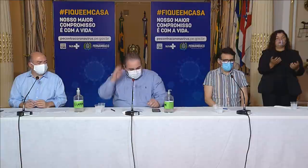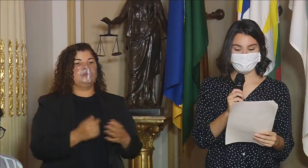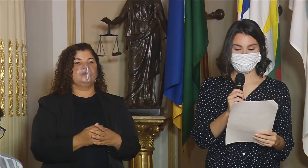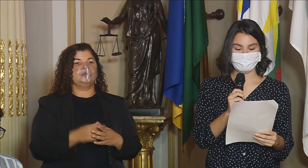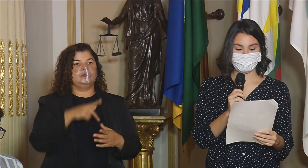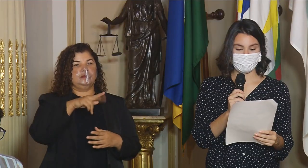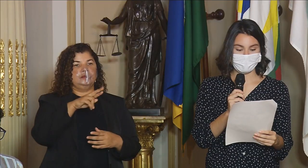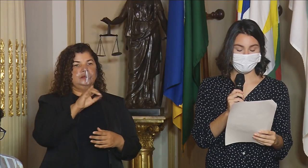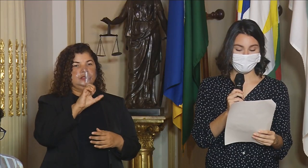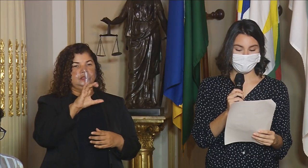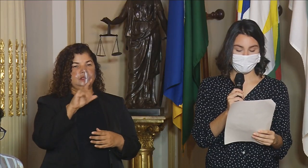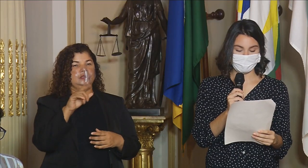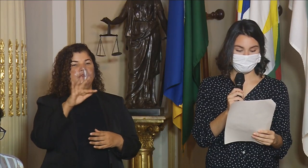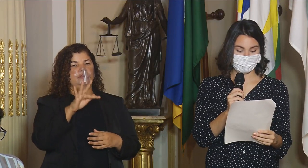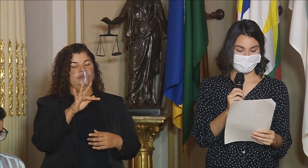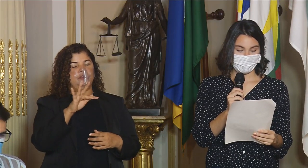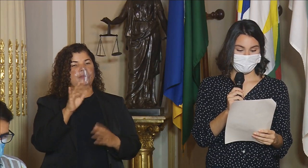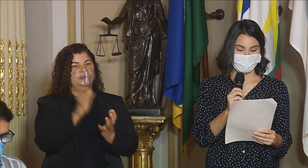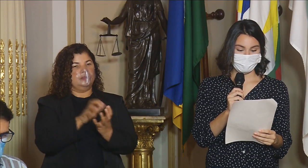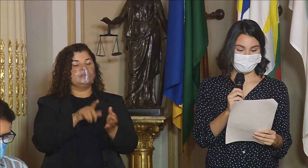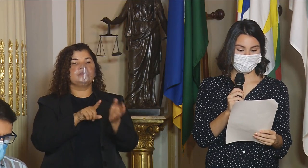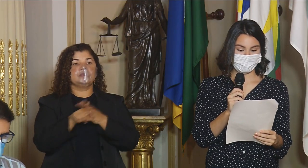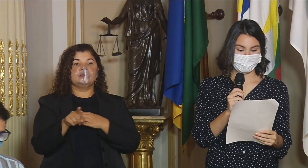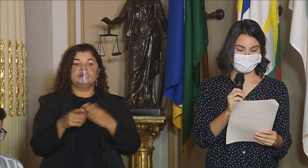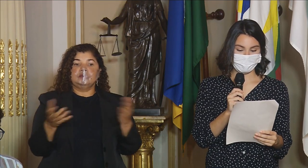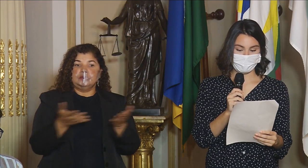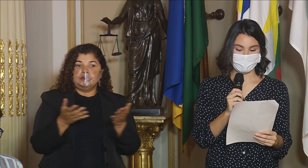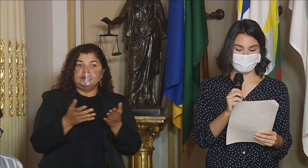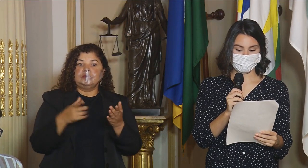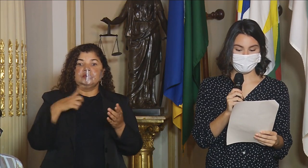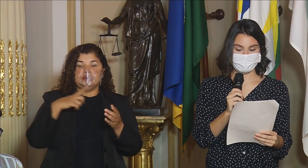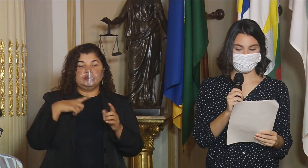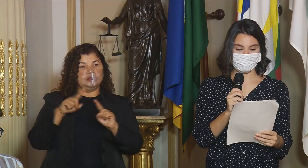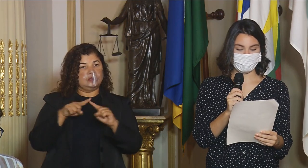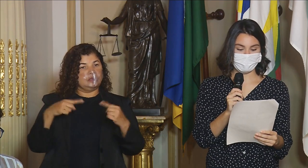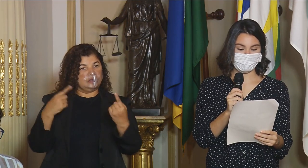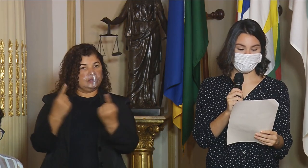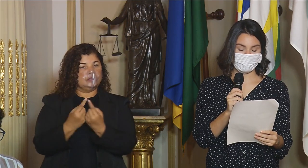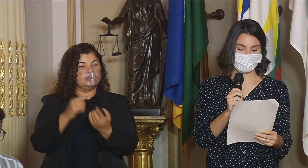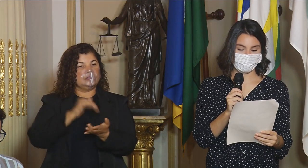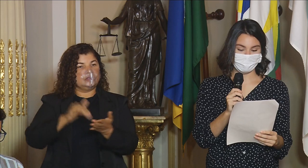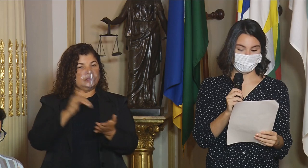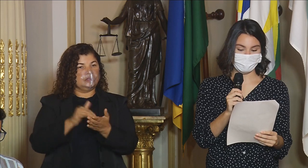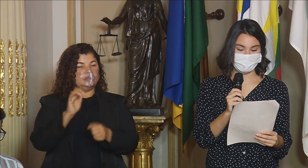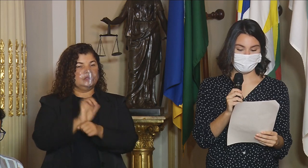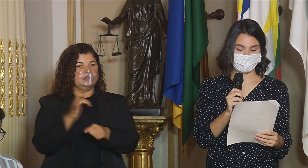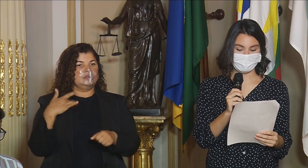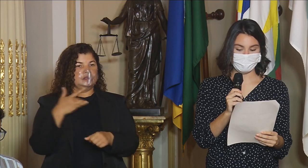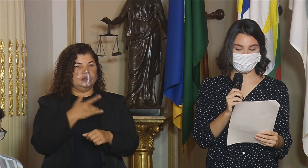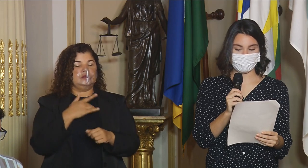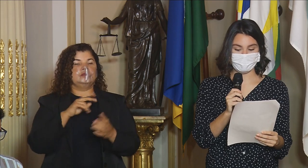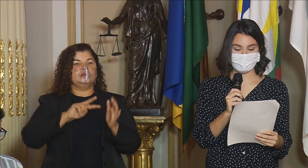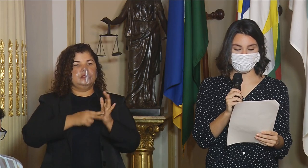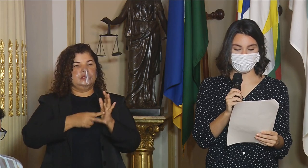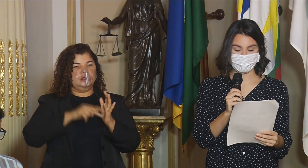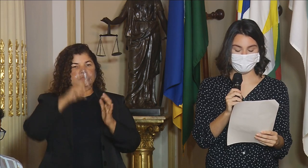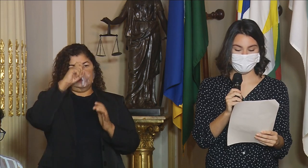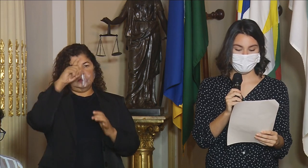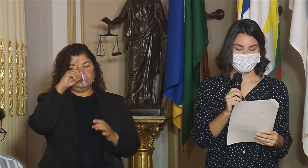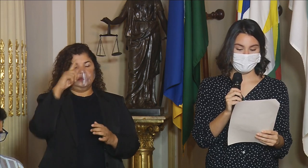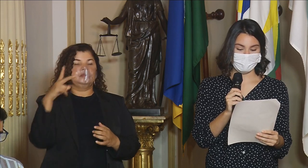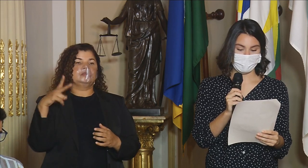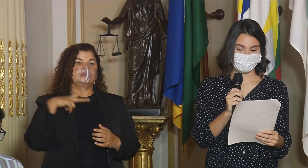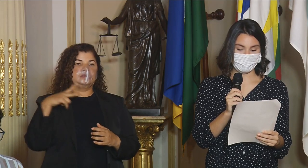dos Santos, da Folha de Pernambuco, pergunta: hoje estava prevista uma reunião entre a Secretaria Estadual de Saúde e o Sindicato de Hospitais